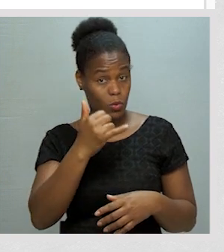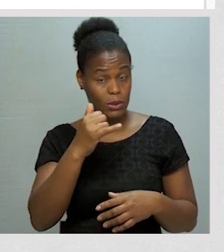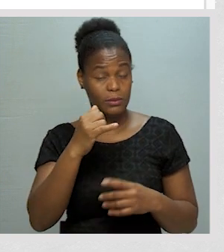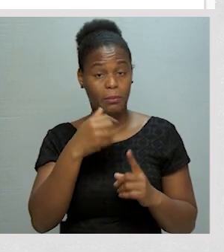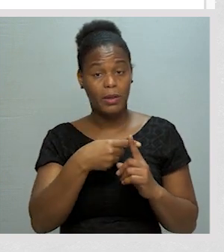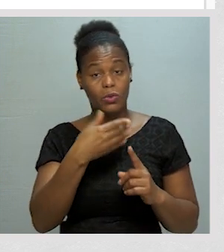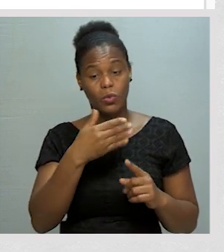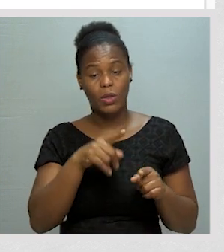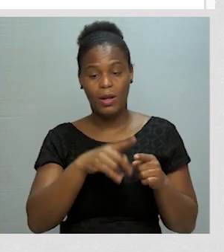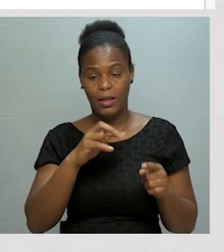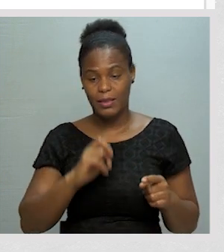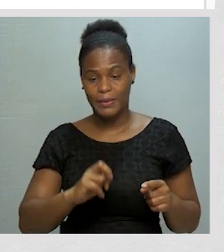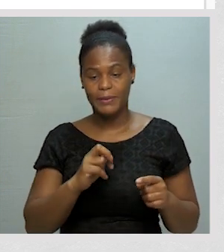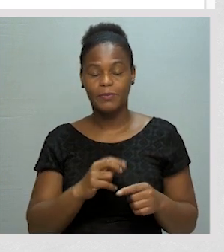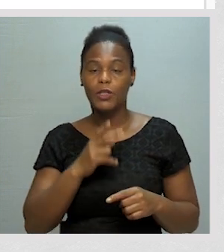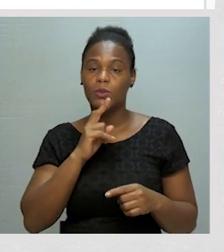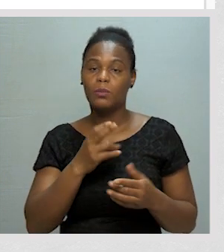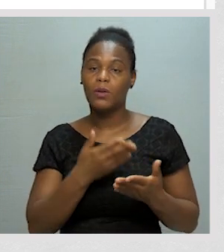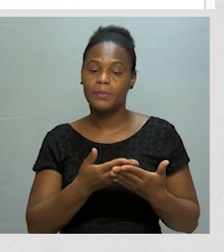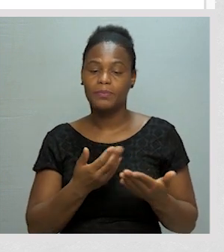ordem das dezenas.